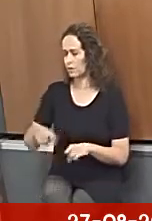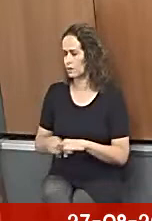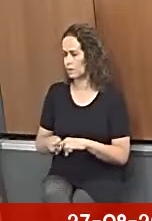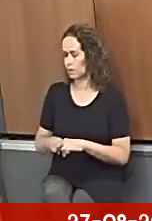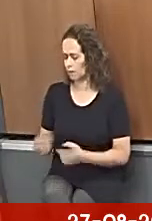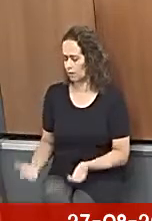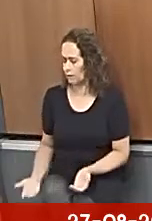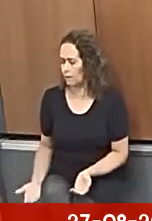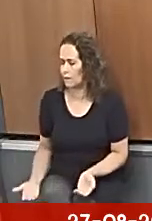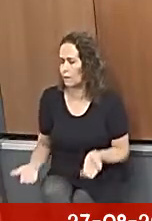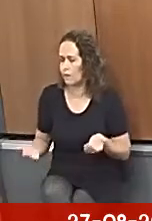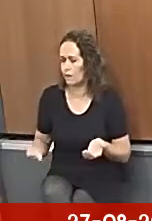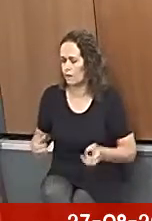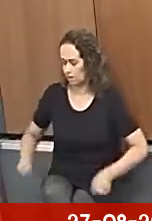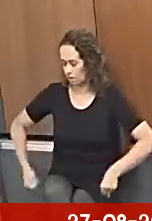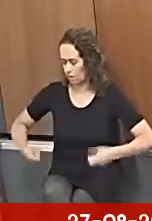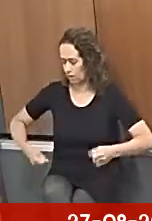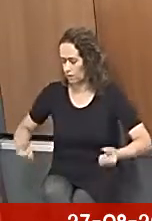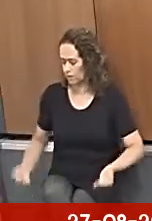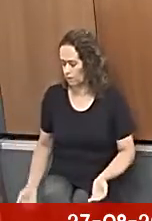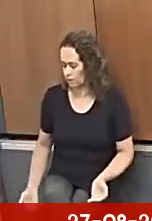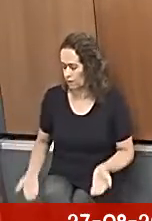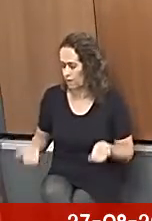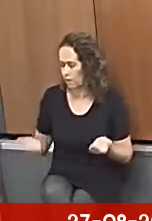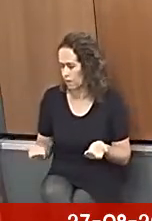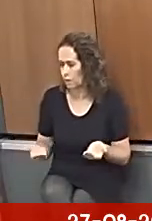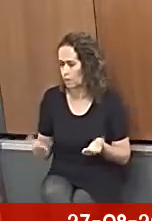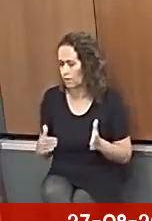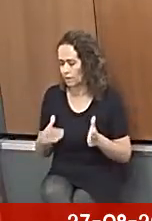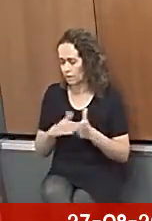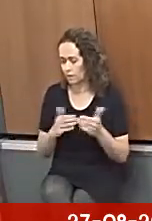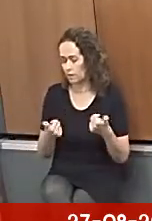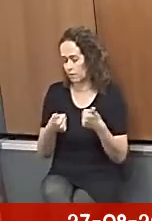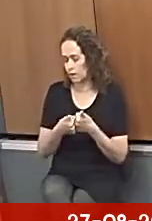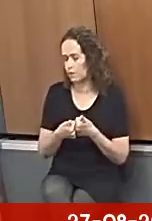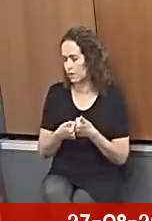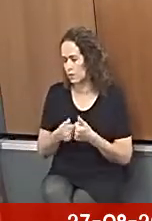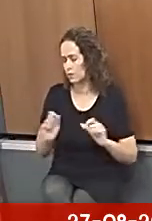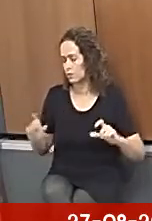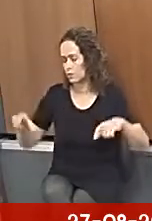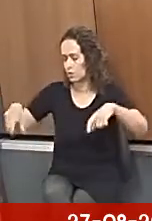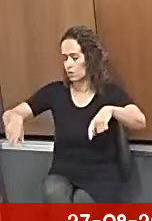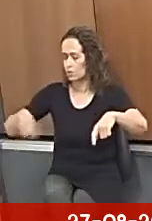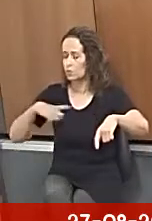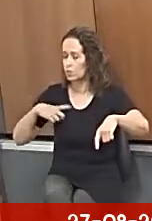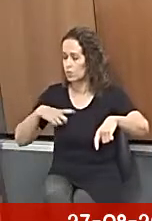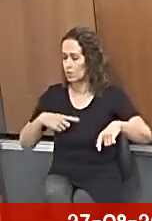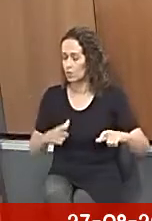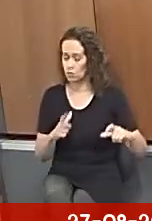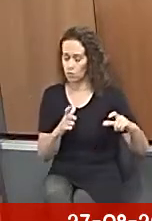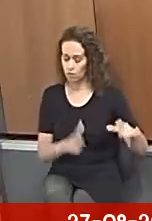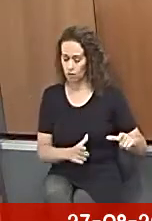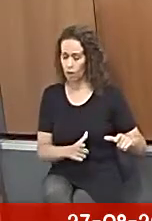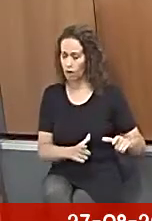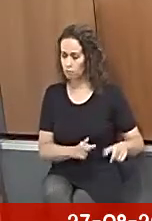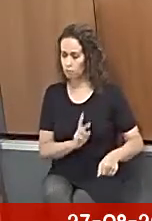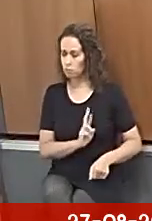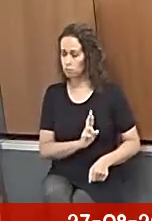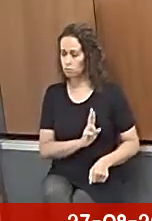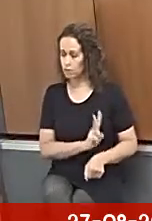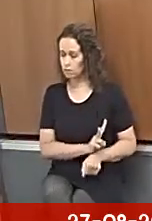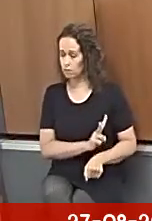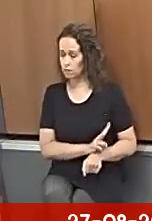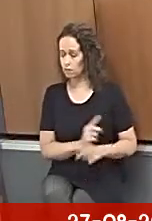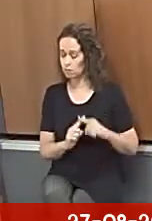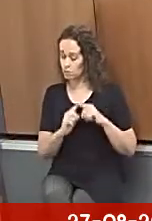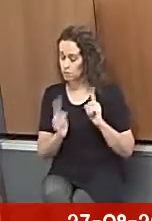carregado o cadeirante ele tem que ser carregado por aí até perto do campo tem um lugar reservado tudo mas pra você descer na